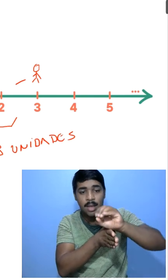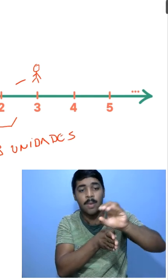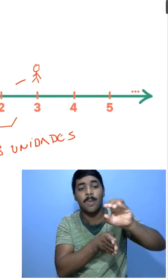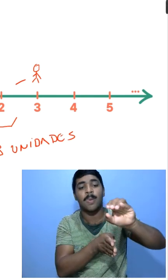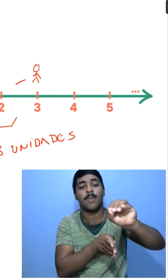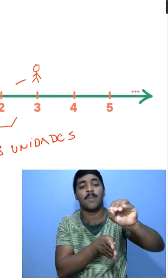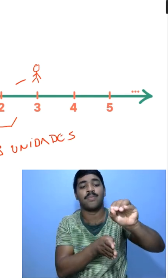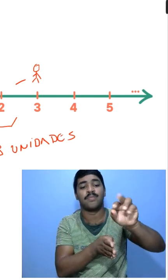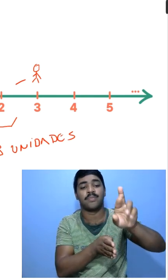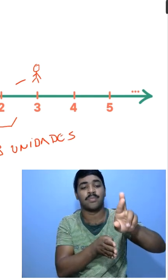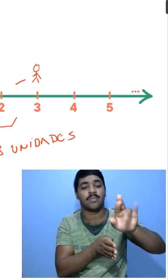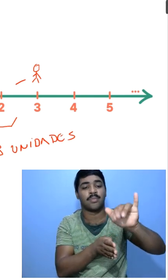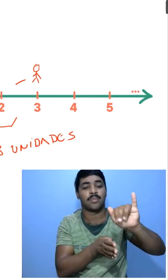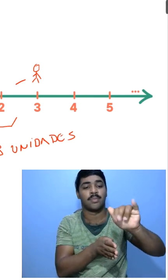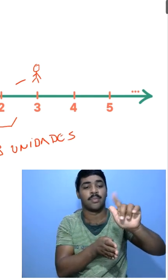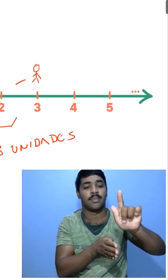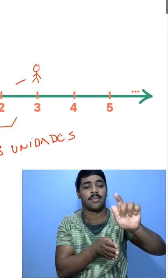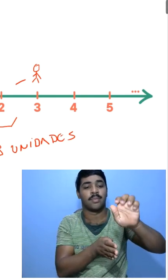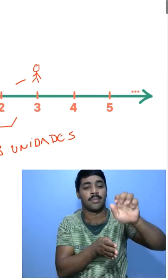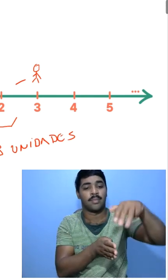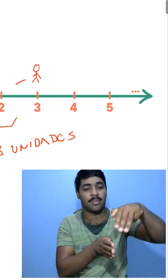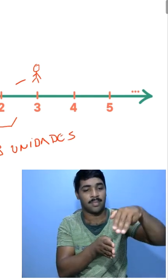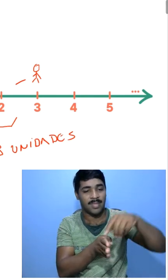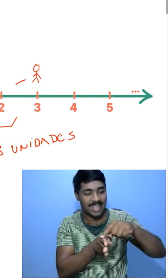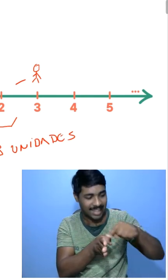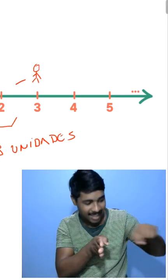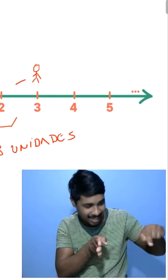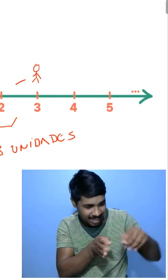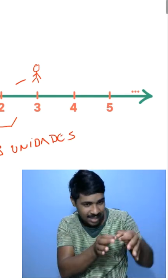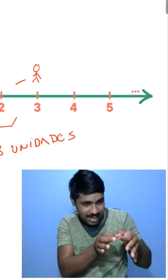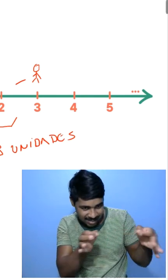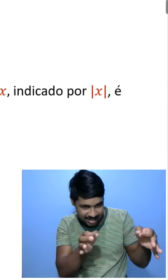que é um módulo matemático, né?